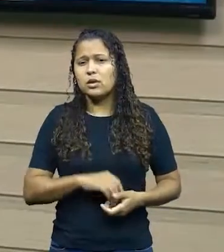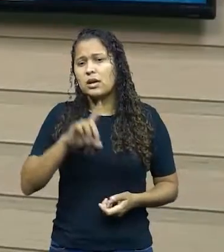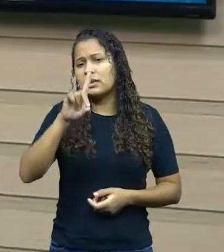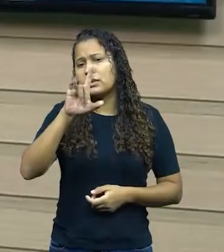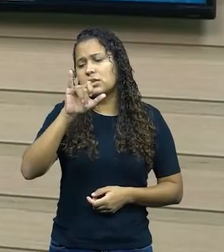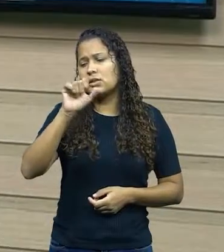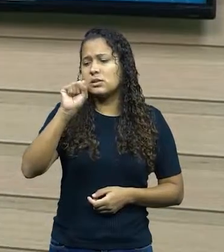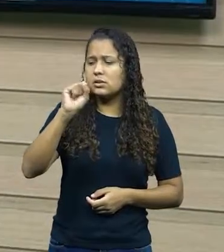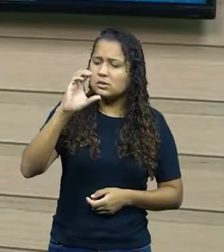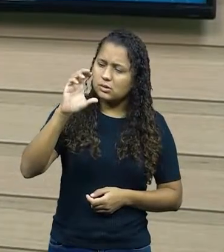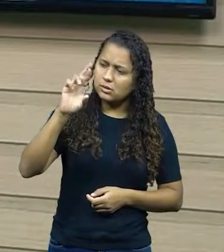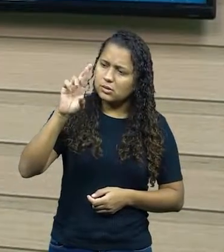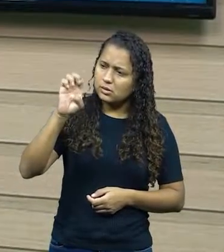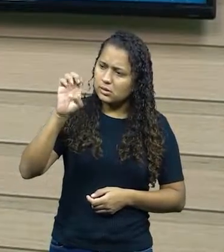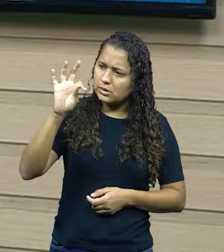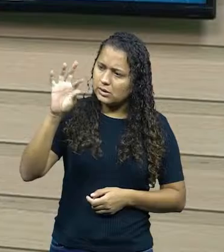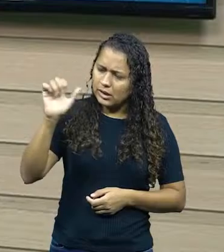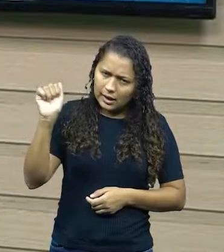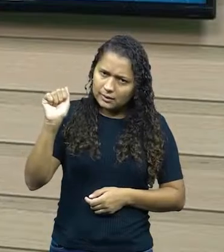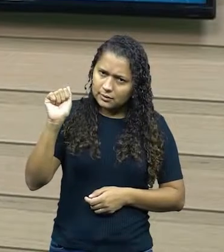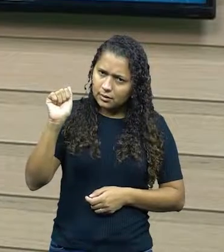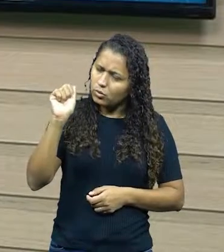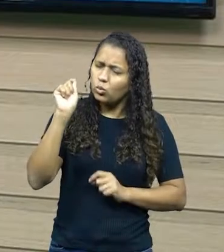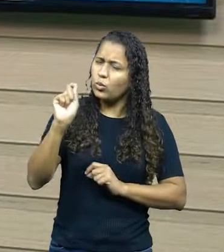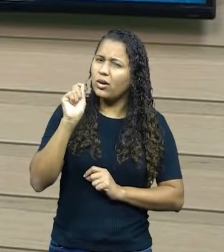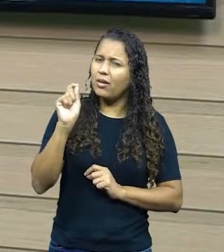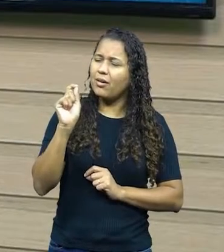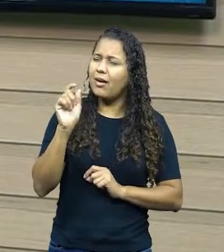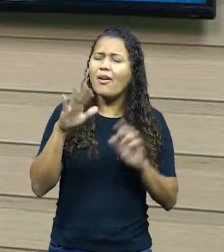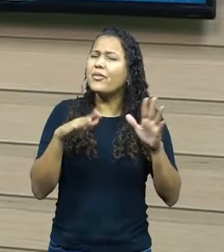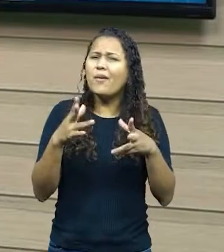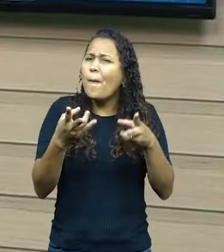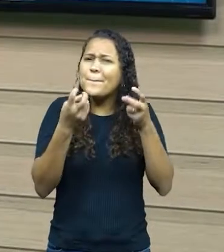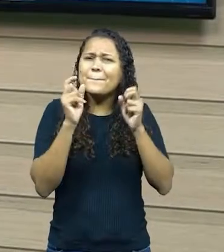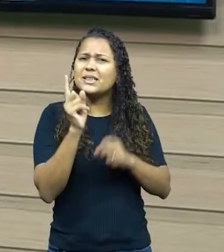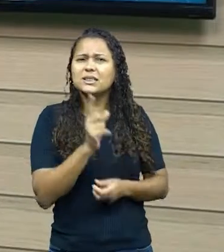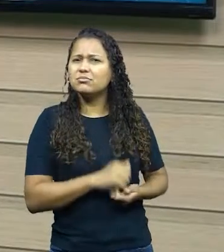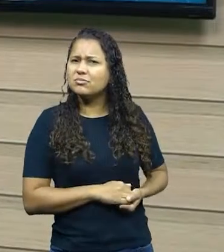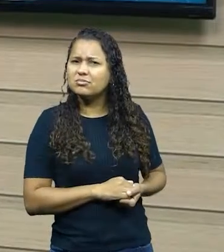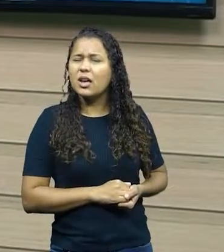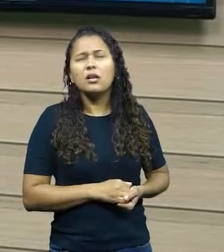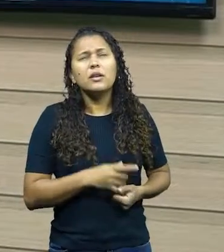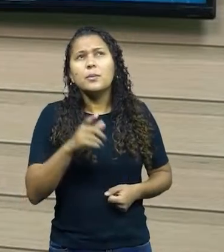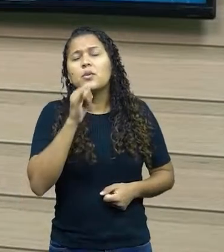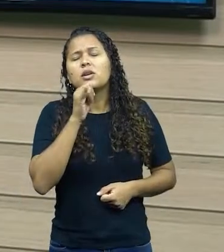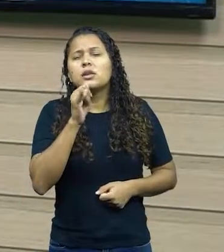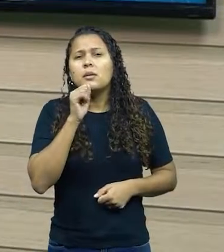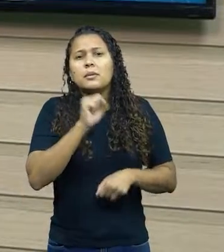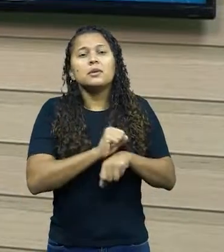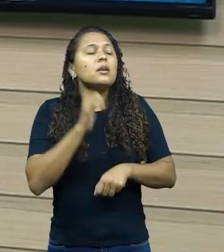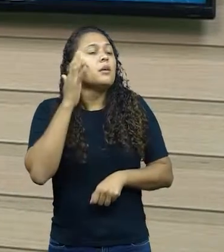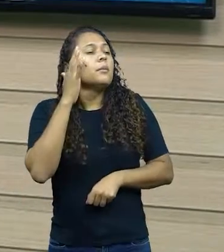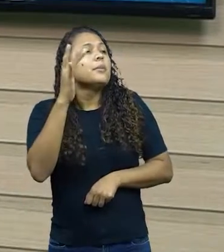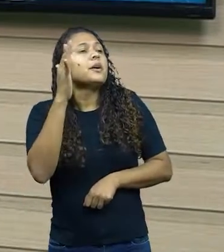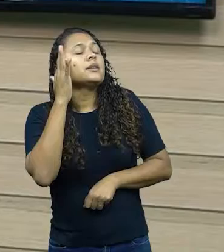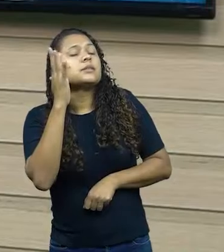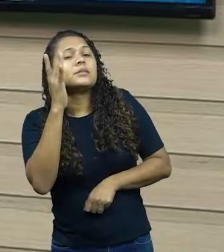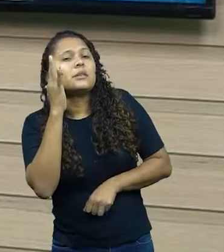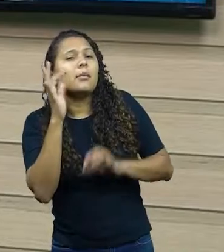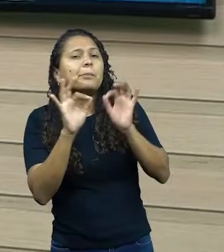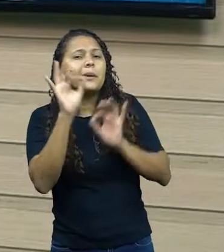discreta? Normalmente a gente não percebe no nosso dia a dia, a gente não para pensar nas medidas das coisas. Agora